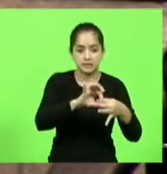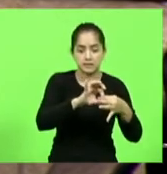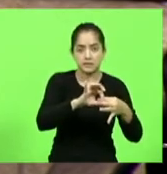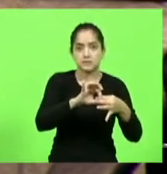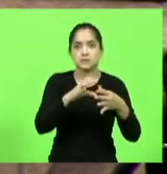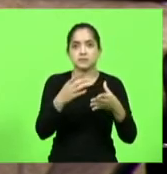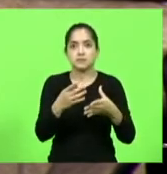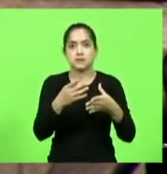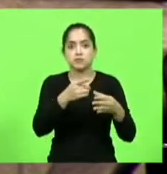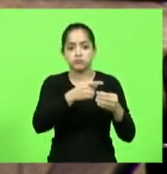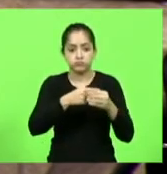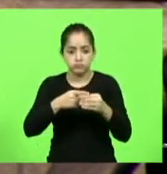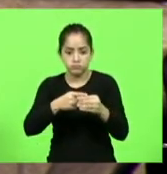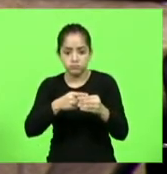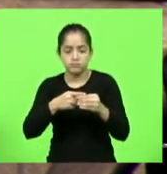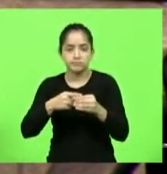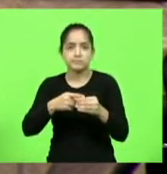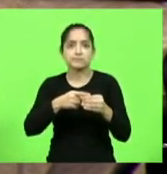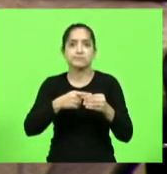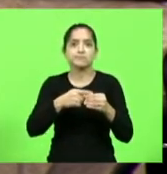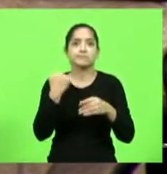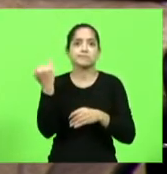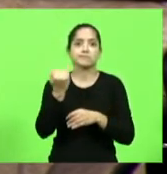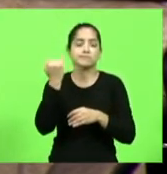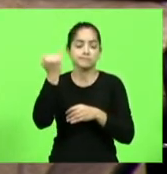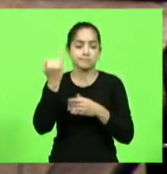as micro-regiões que são tão necessárias,